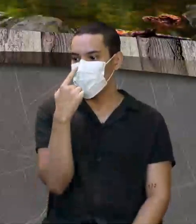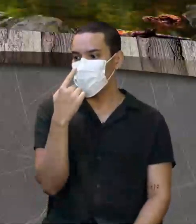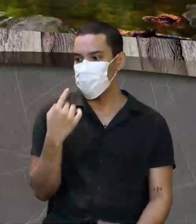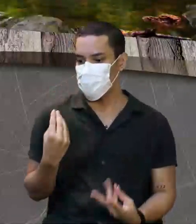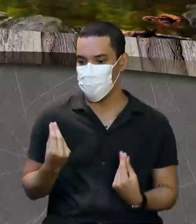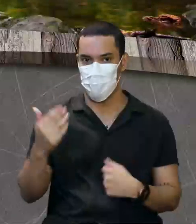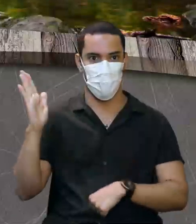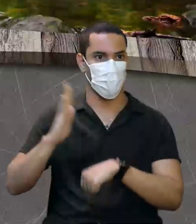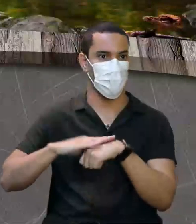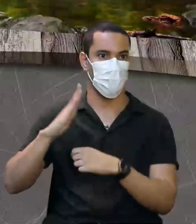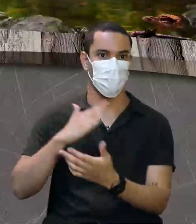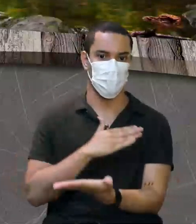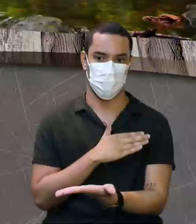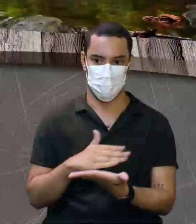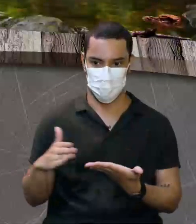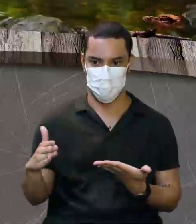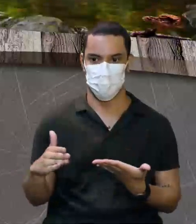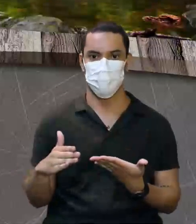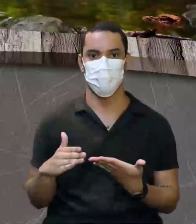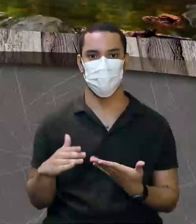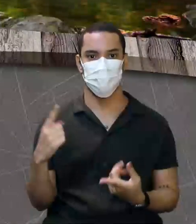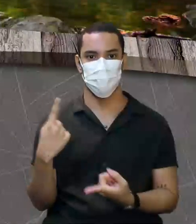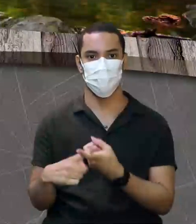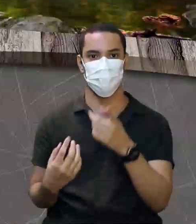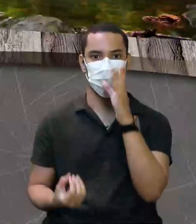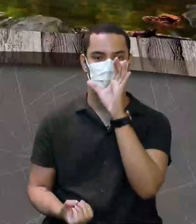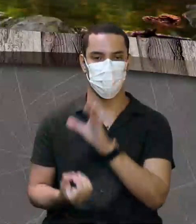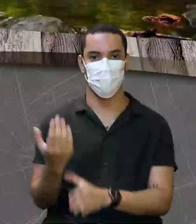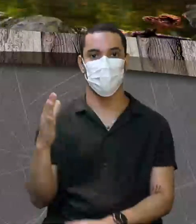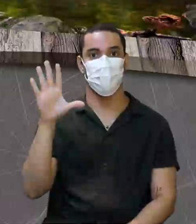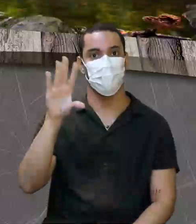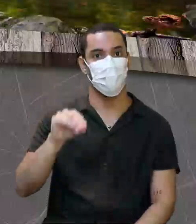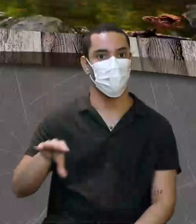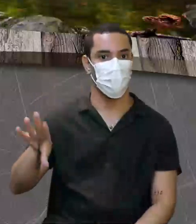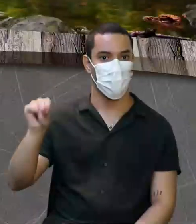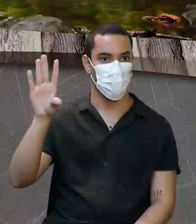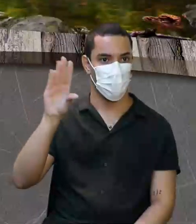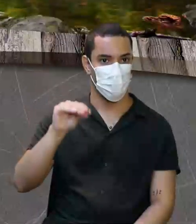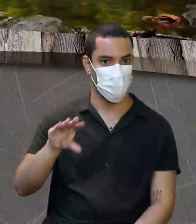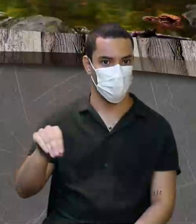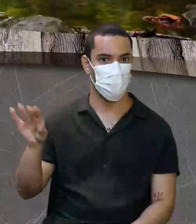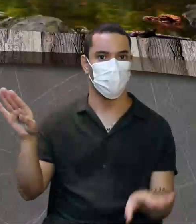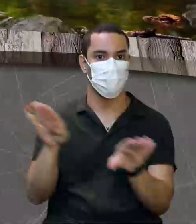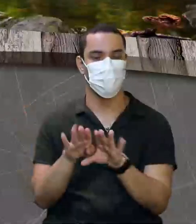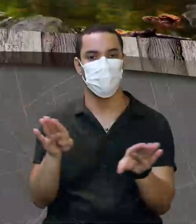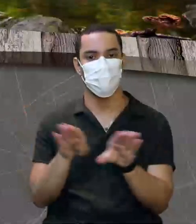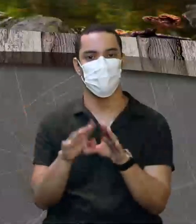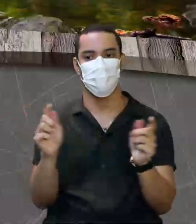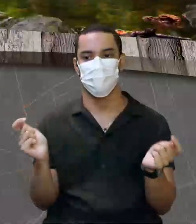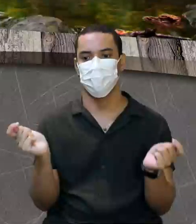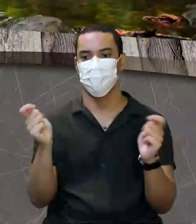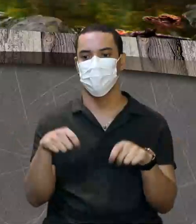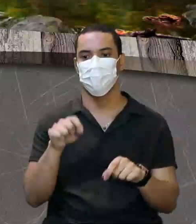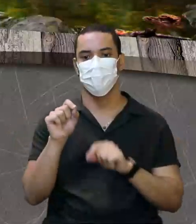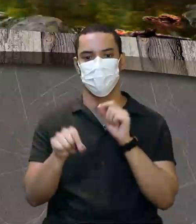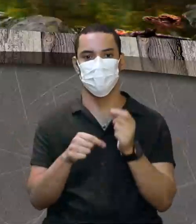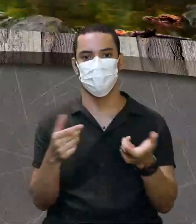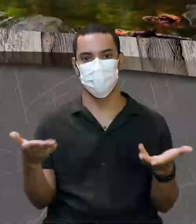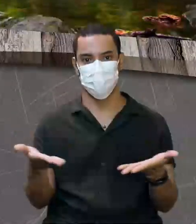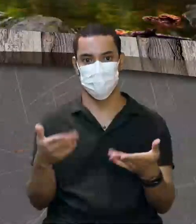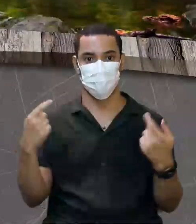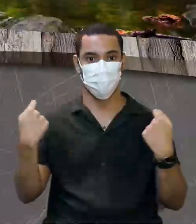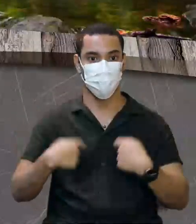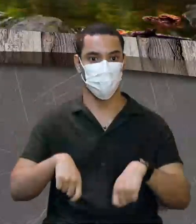no início. Com o surgimento da fala, né, eles foram... agora, o que